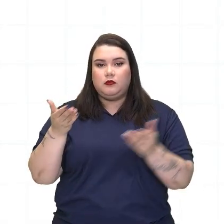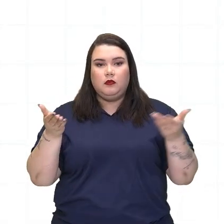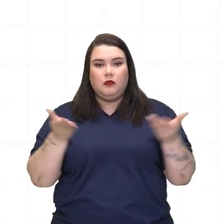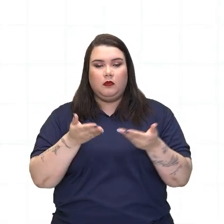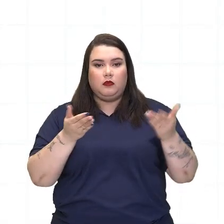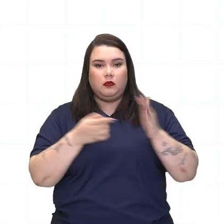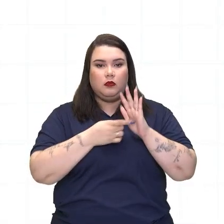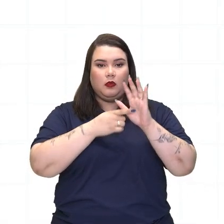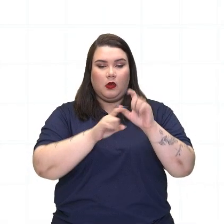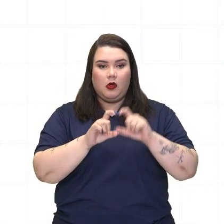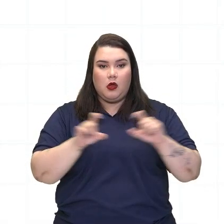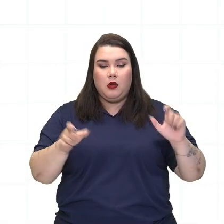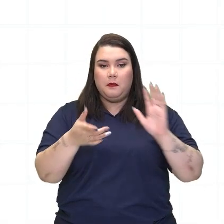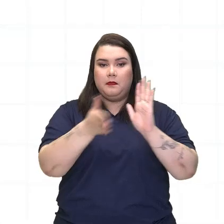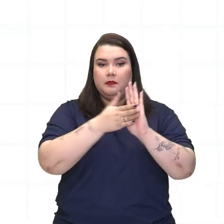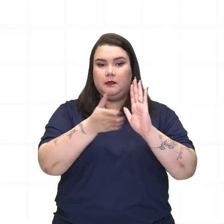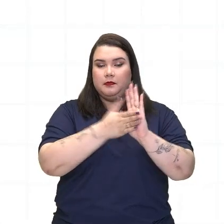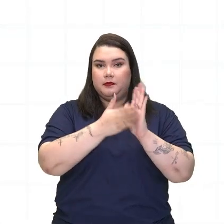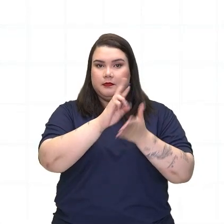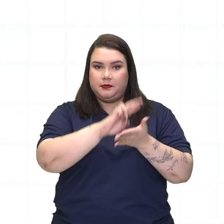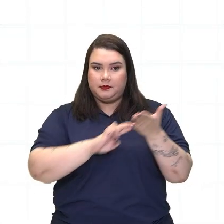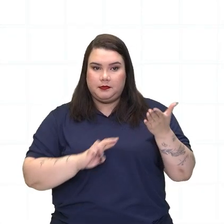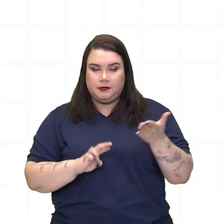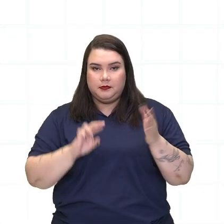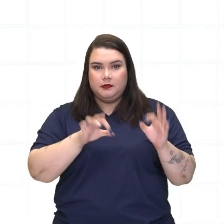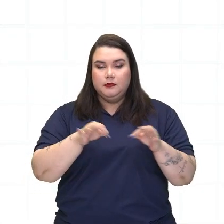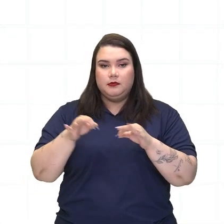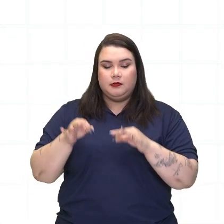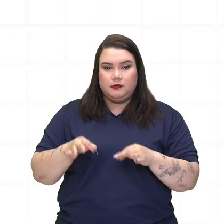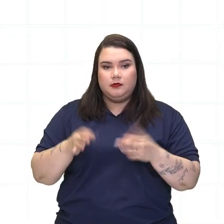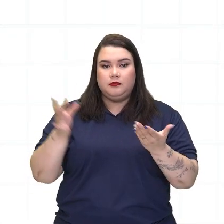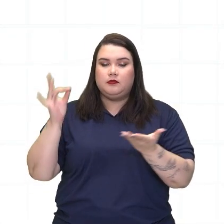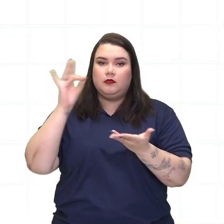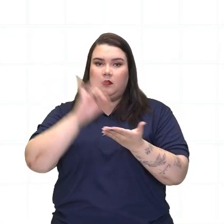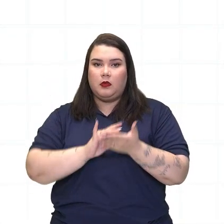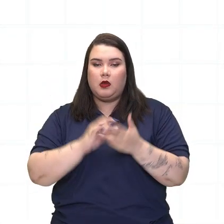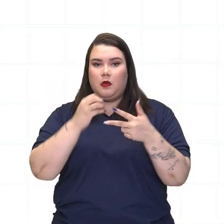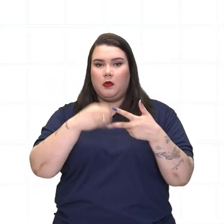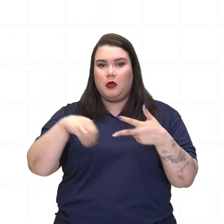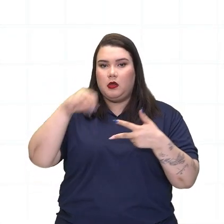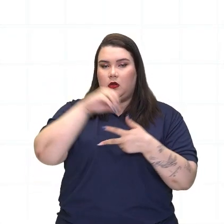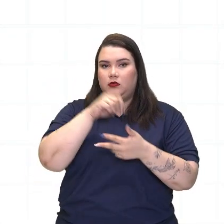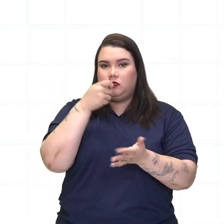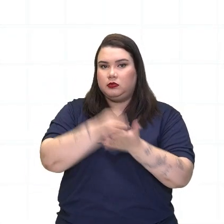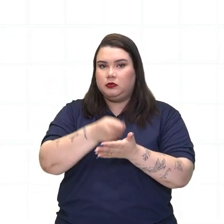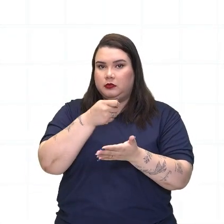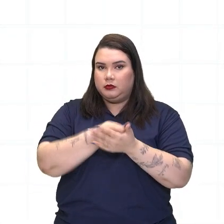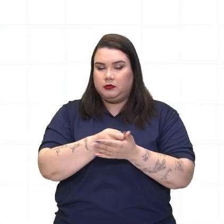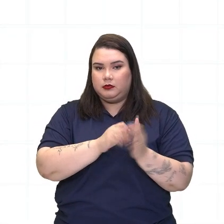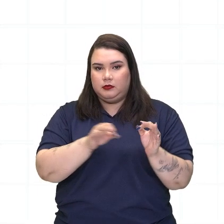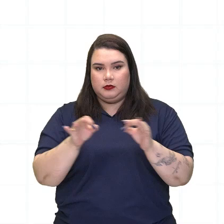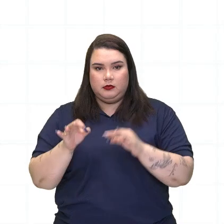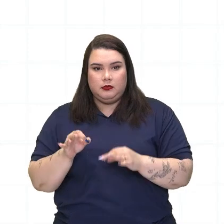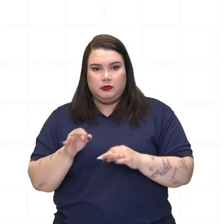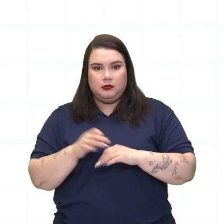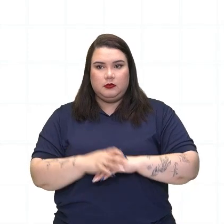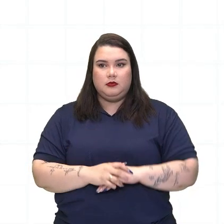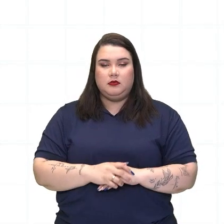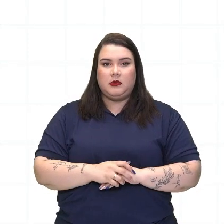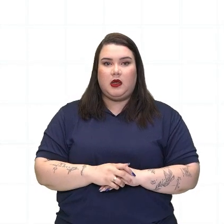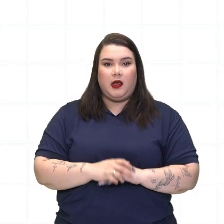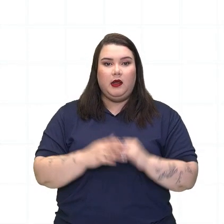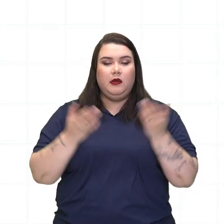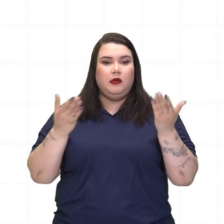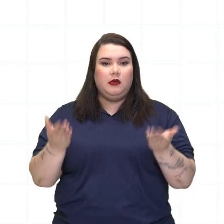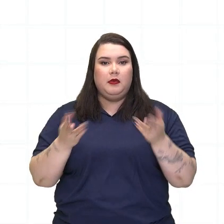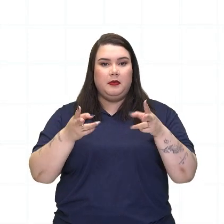lá no final, a proposta de redação, que de fato é o que o Enem vai exigir de você. Aí ele tem um comando